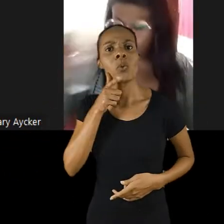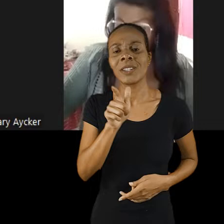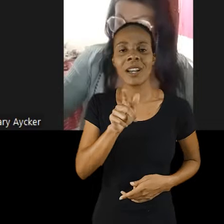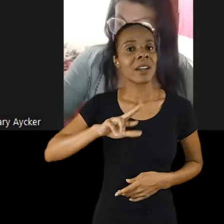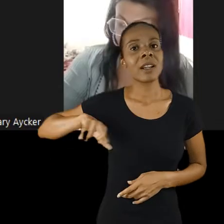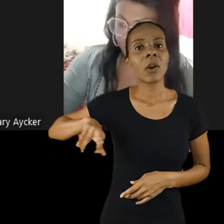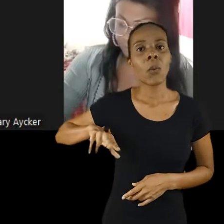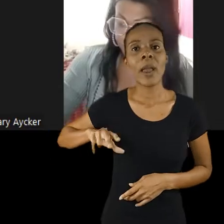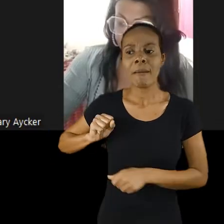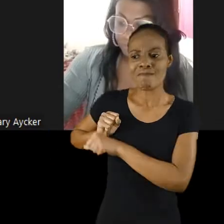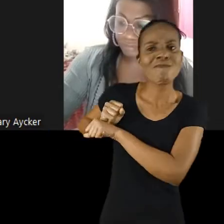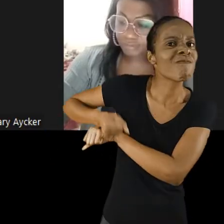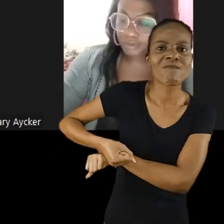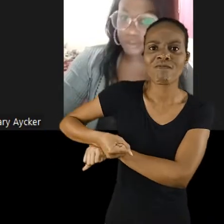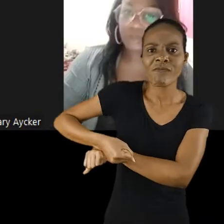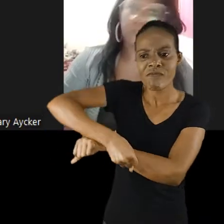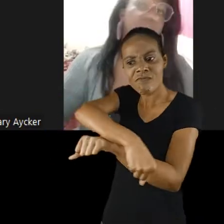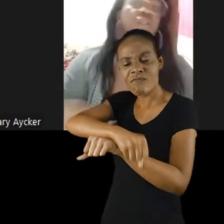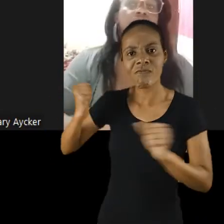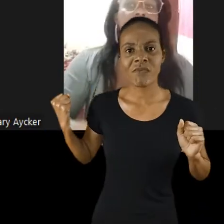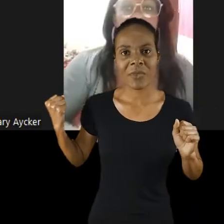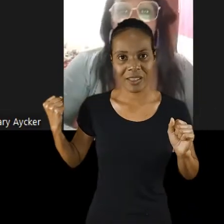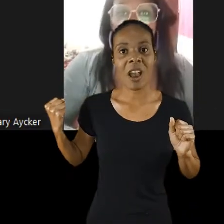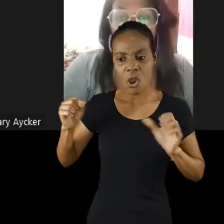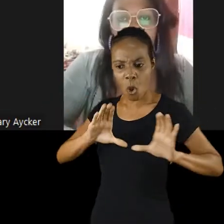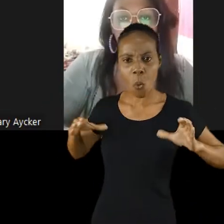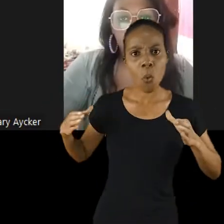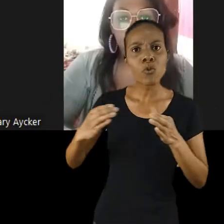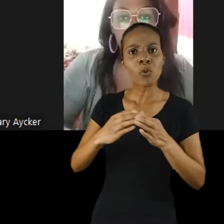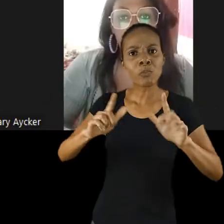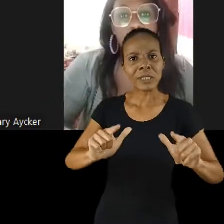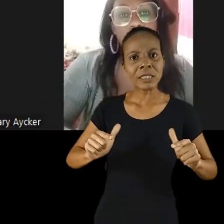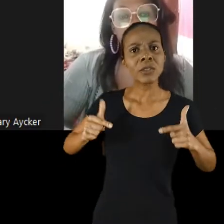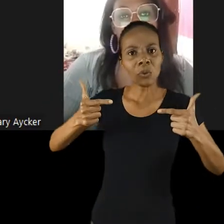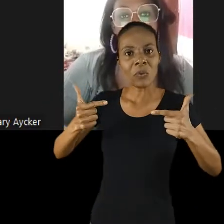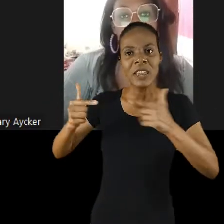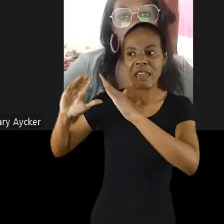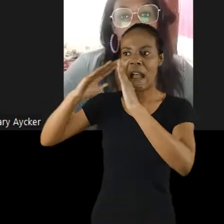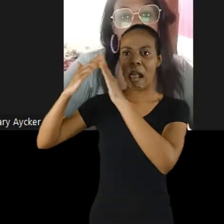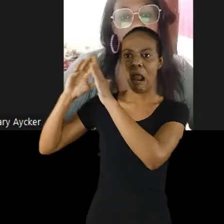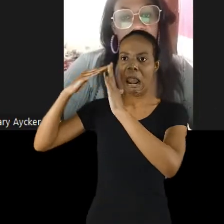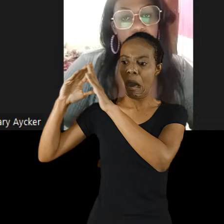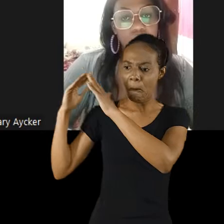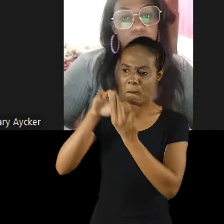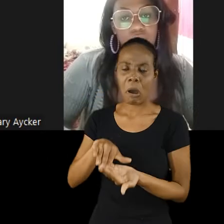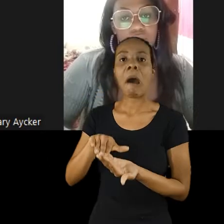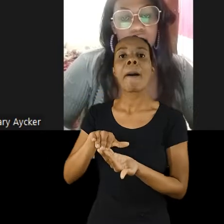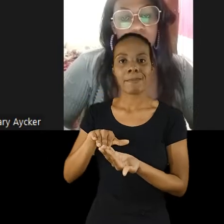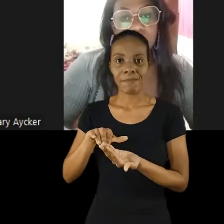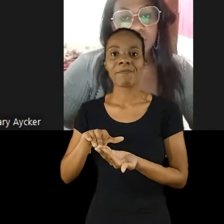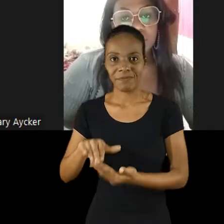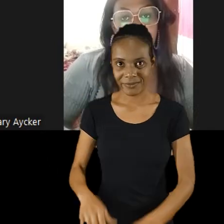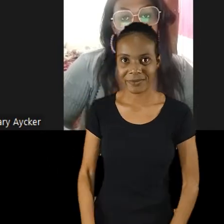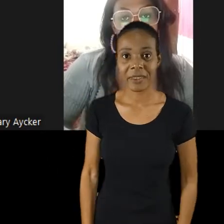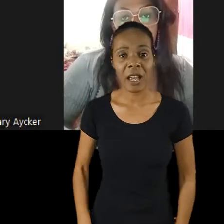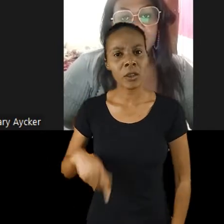e virar um quilombo. E quando a gente vira quilombo, a Casa Grande cai, ela é destruída pelo poder da nossa palavra preta e ancestral. Então,